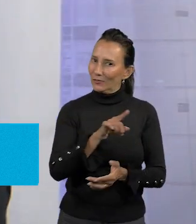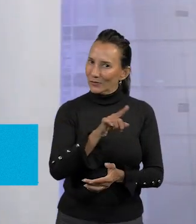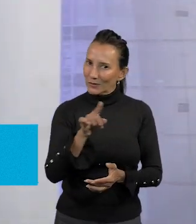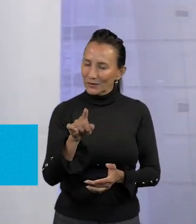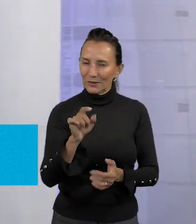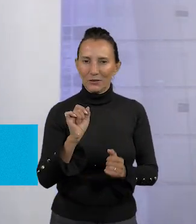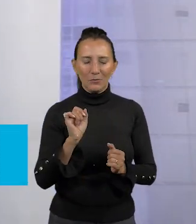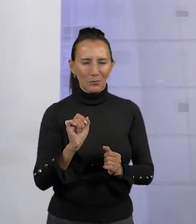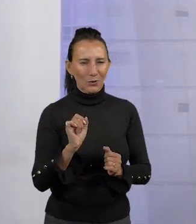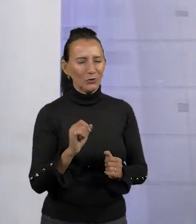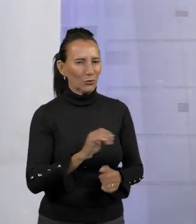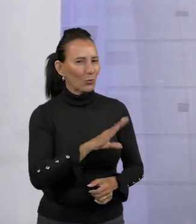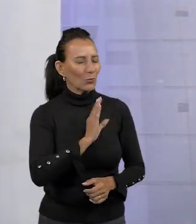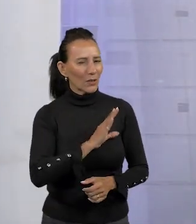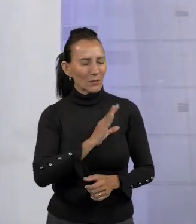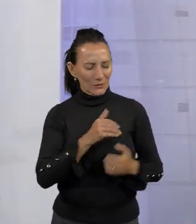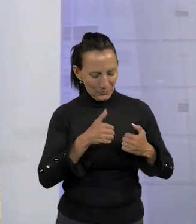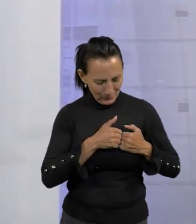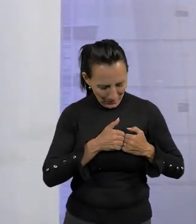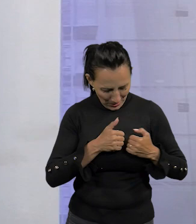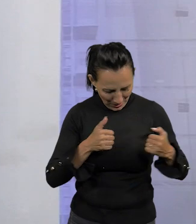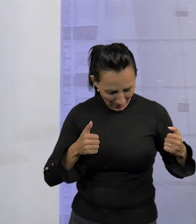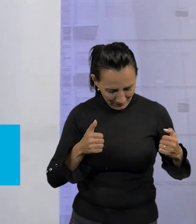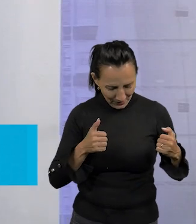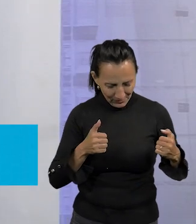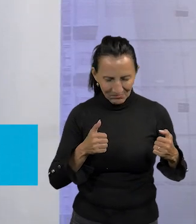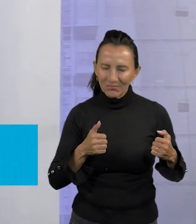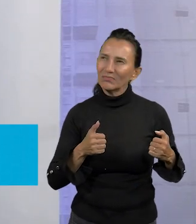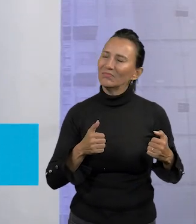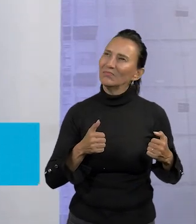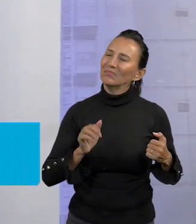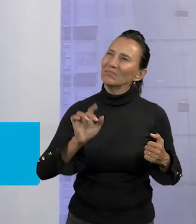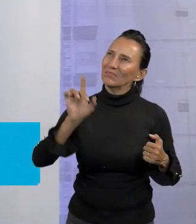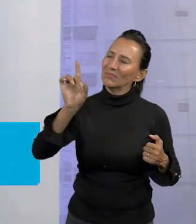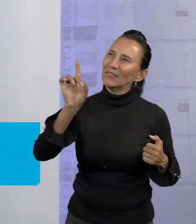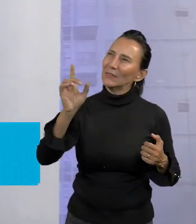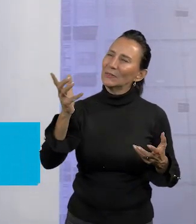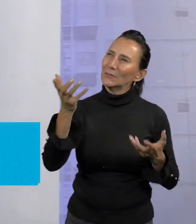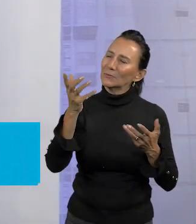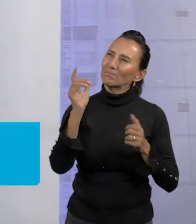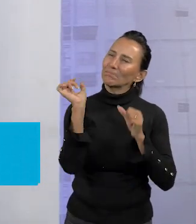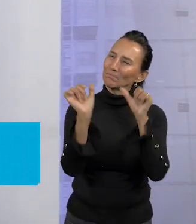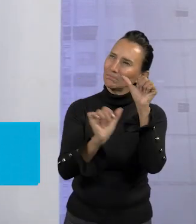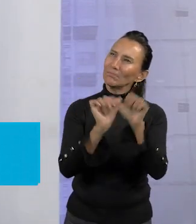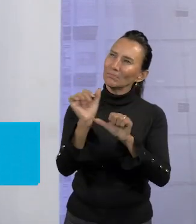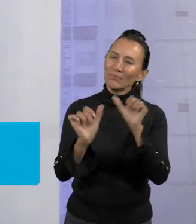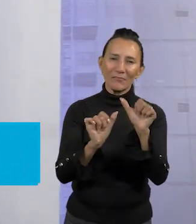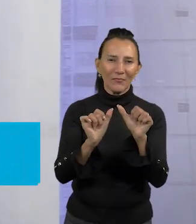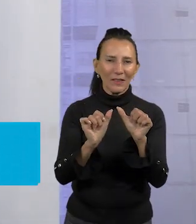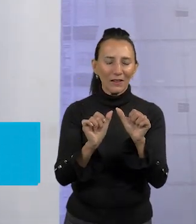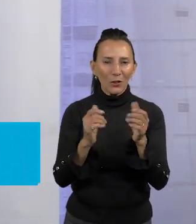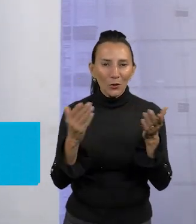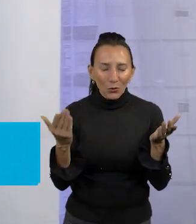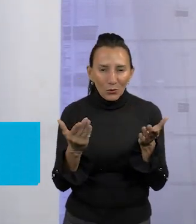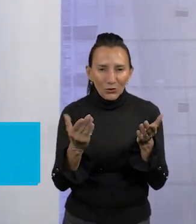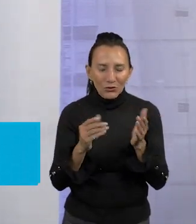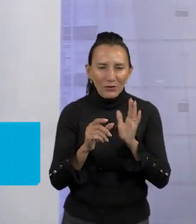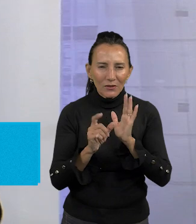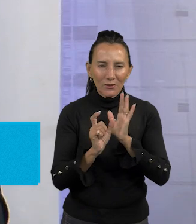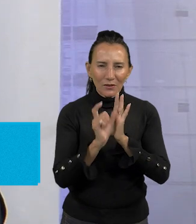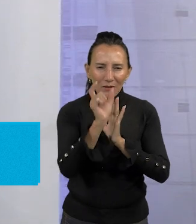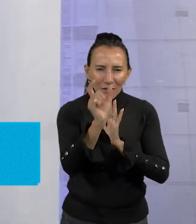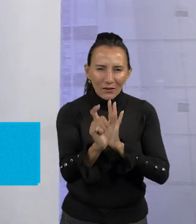pode abrir o seu coração e dizer Deus eu quero mudar então essa palavra vem do coração de Deus para o seu coração para uma